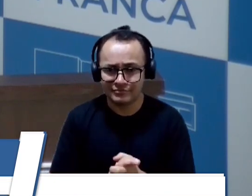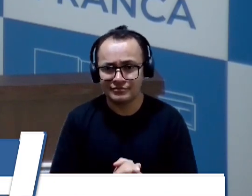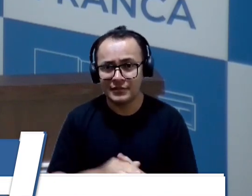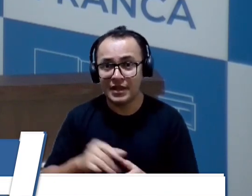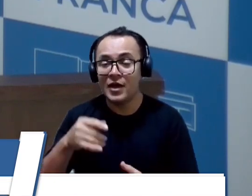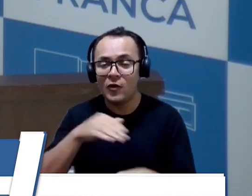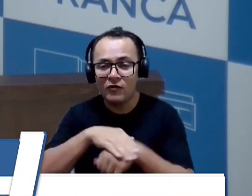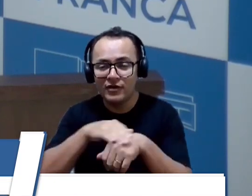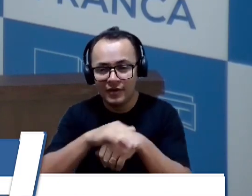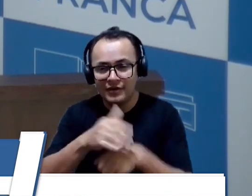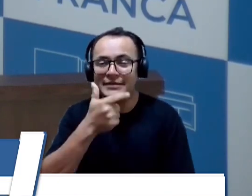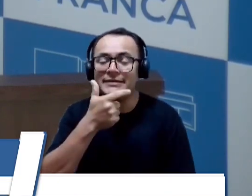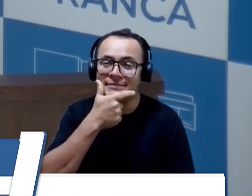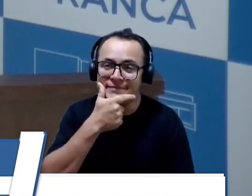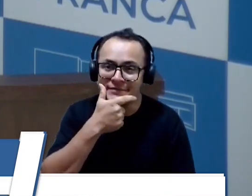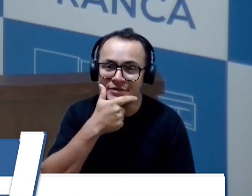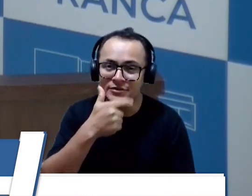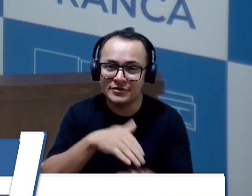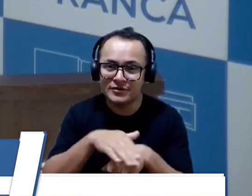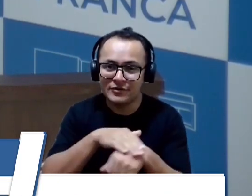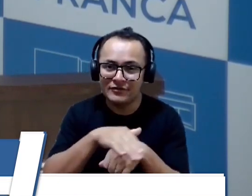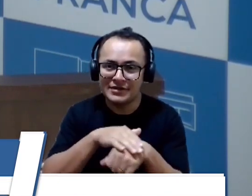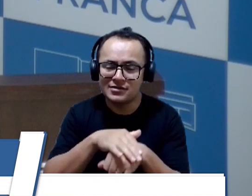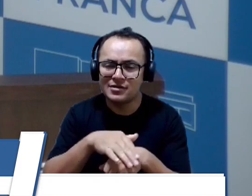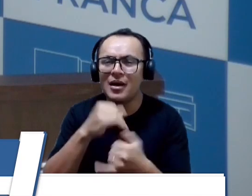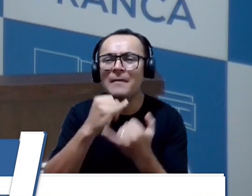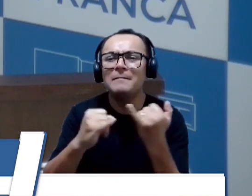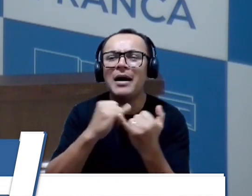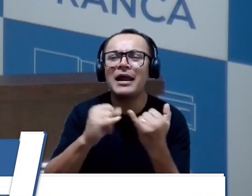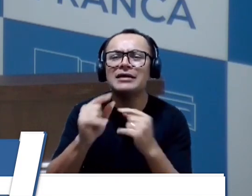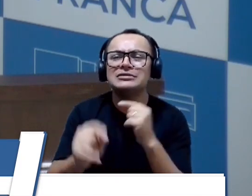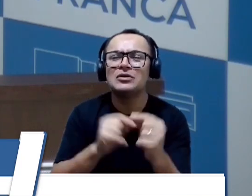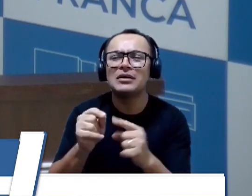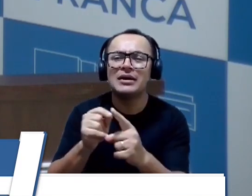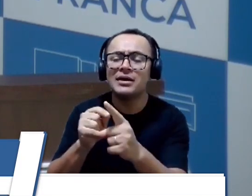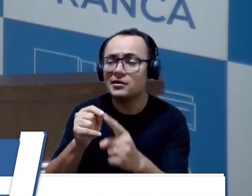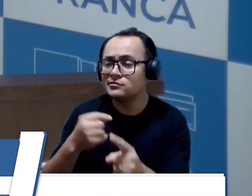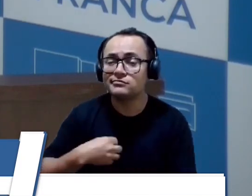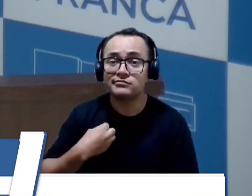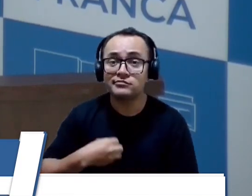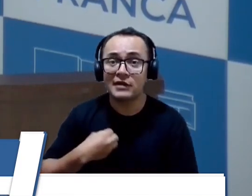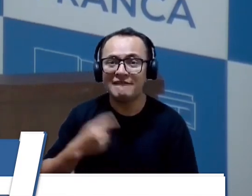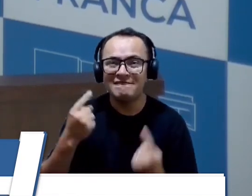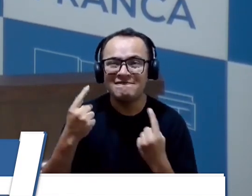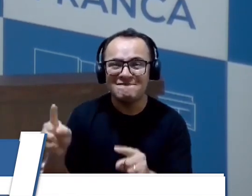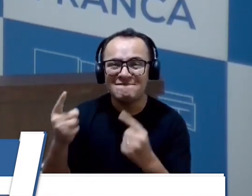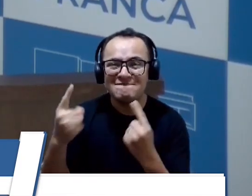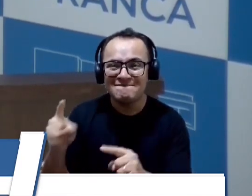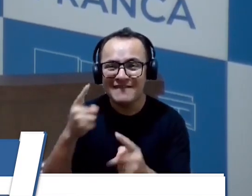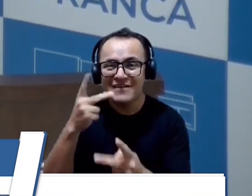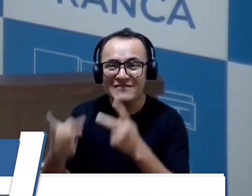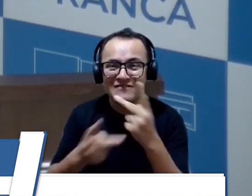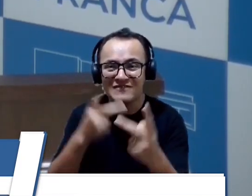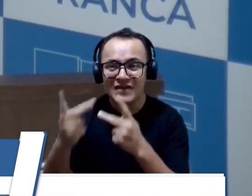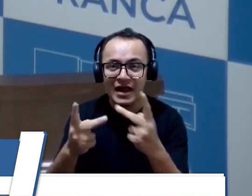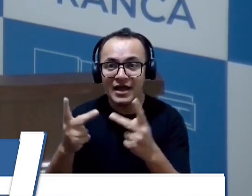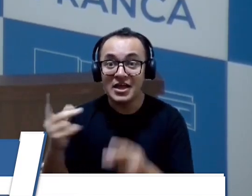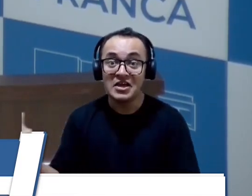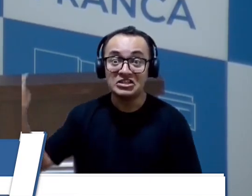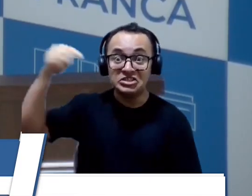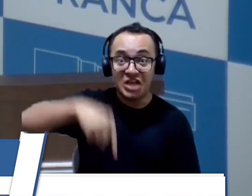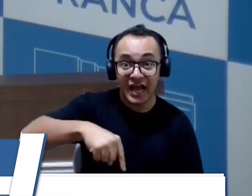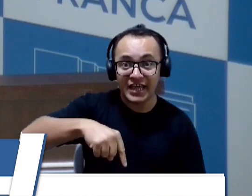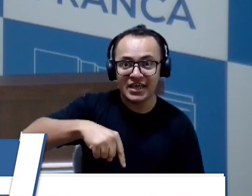aqui, parece que quando ela está lá e critica e fala, parece que vai vir aqui e vai poder fazer alguma